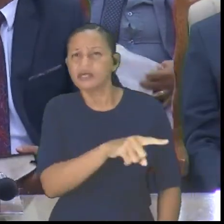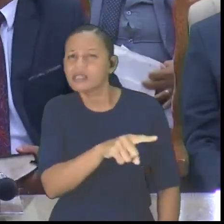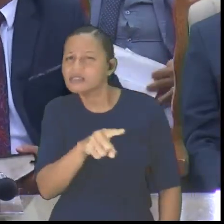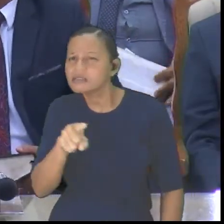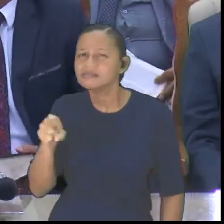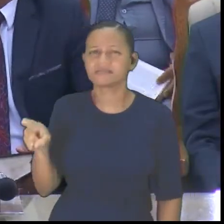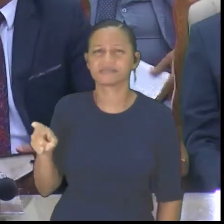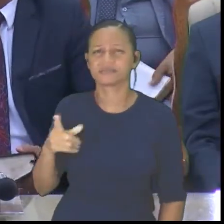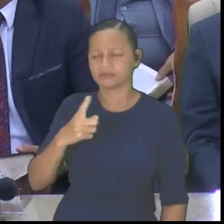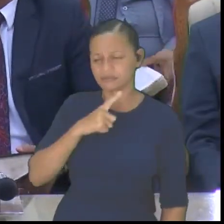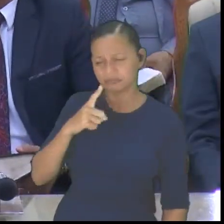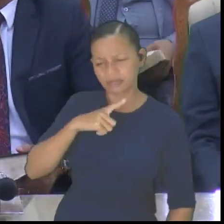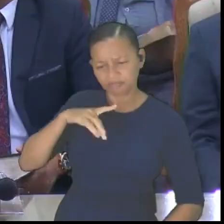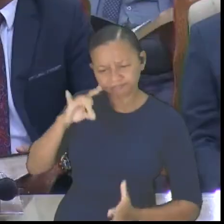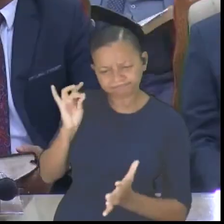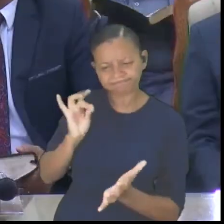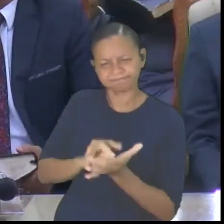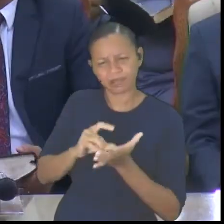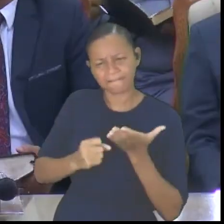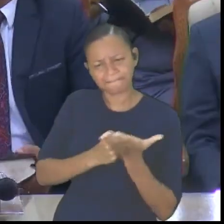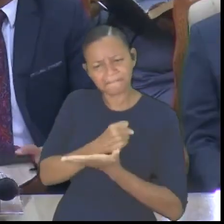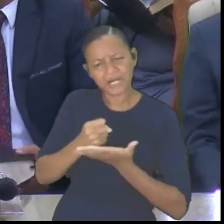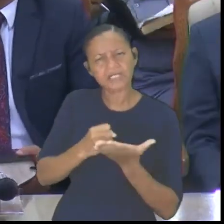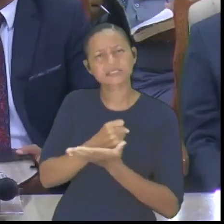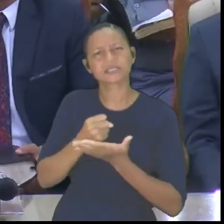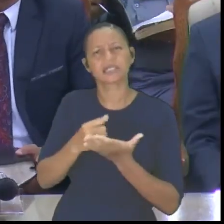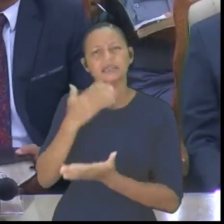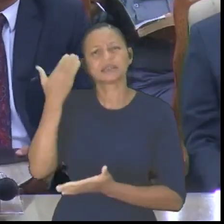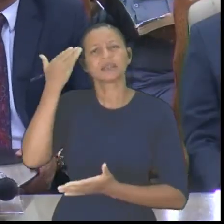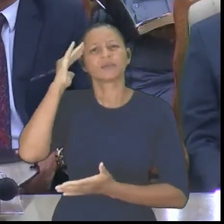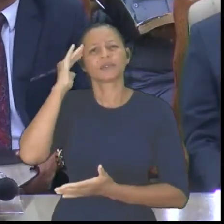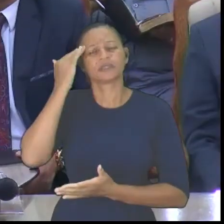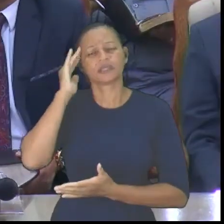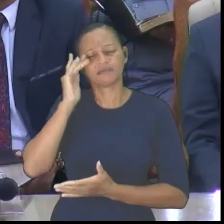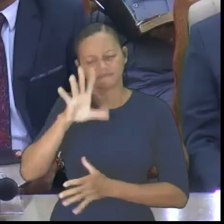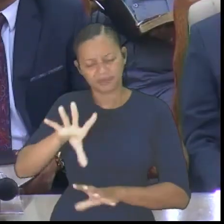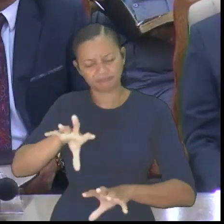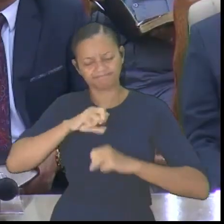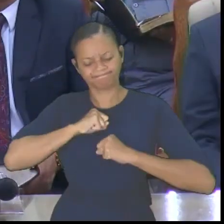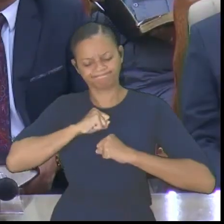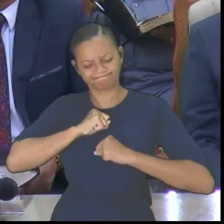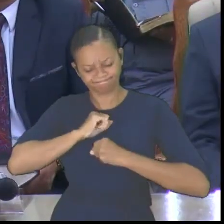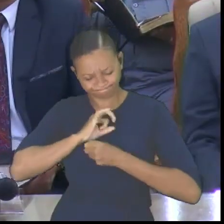vivencia essa realidade baseado nessa visão, você vai se frustrar.